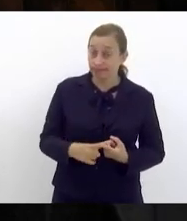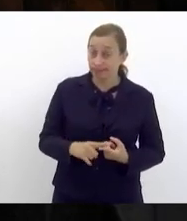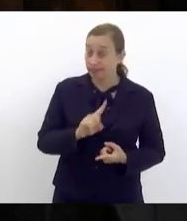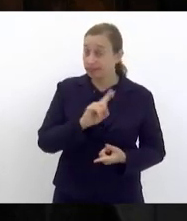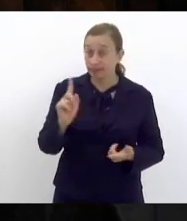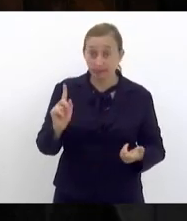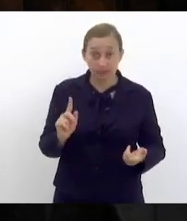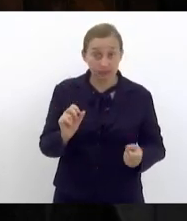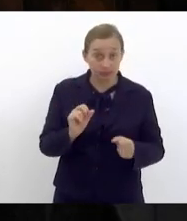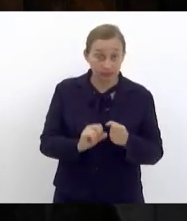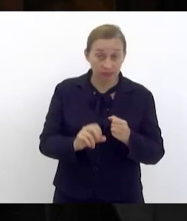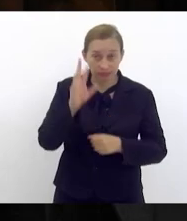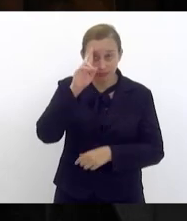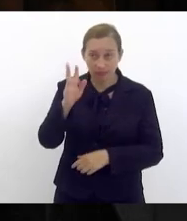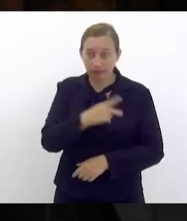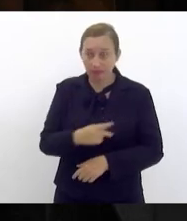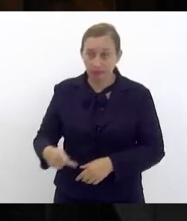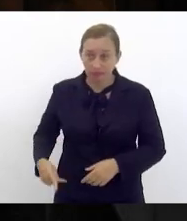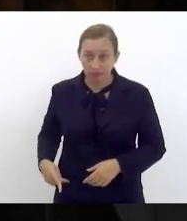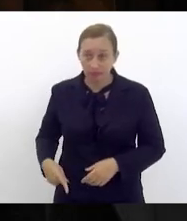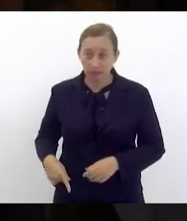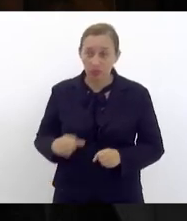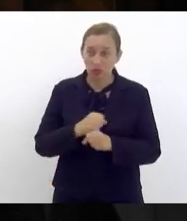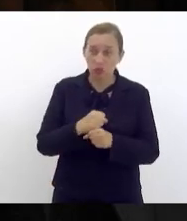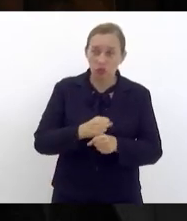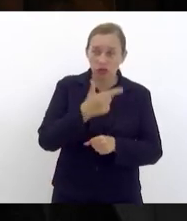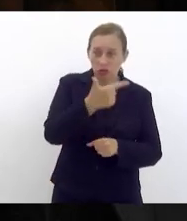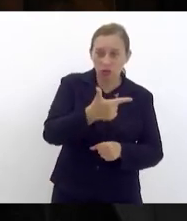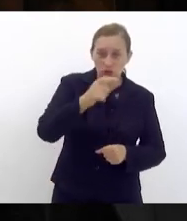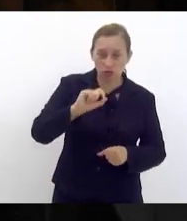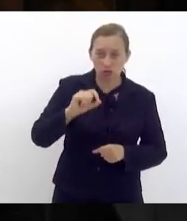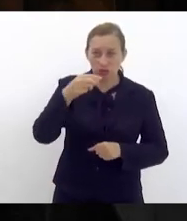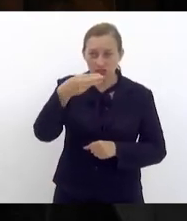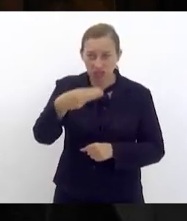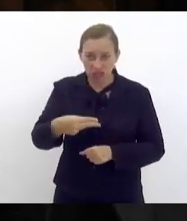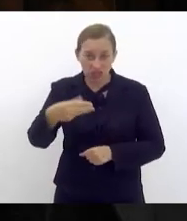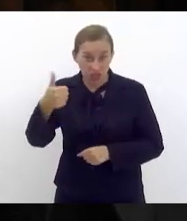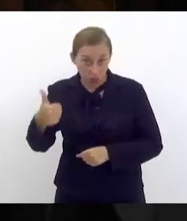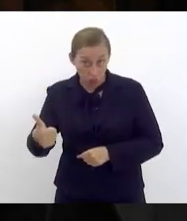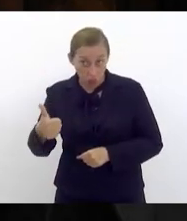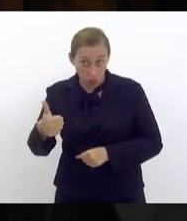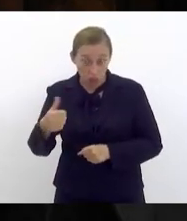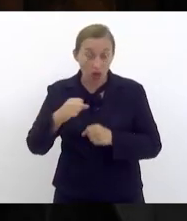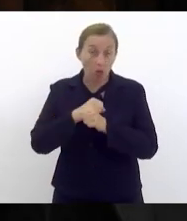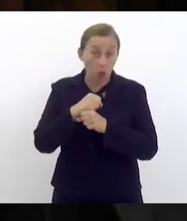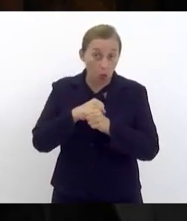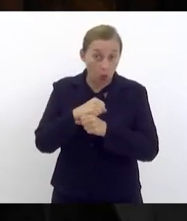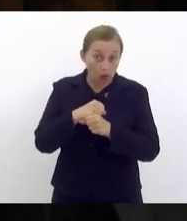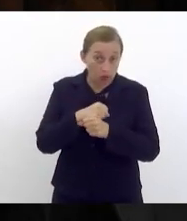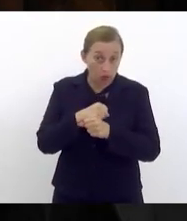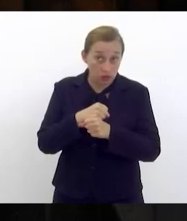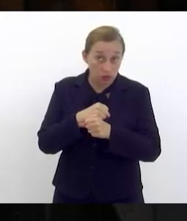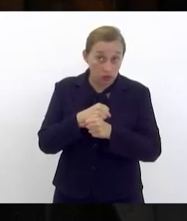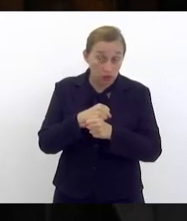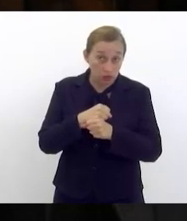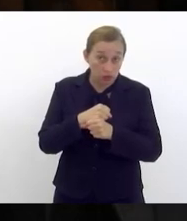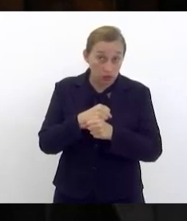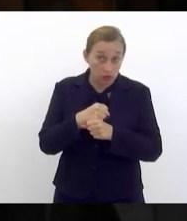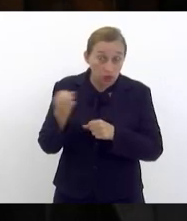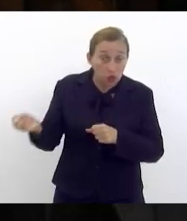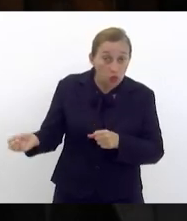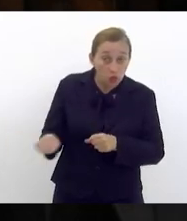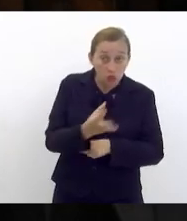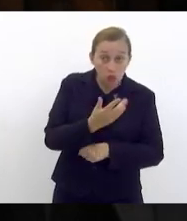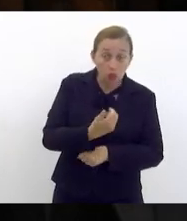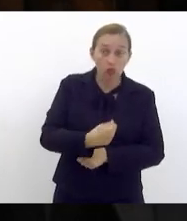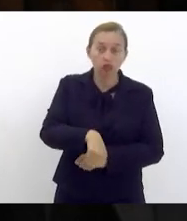presidente, passado o ano 2031, que é o ano que se extinguirá o novo regime